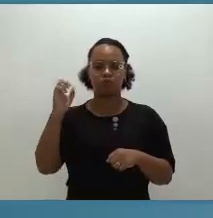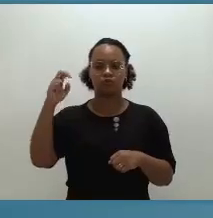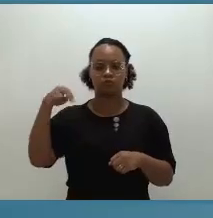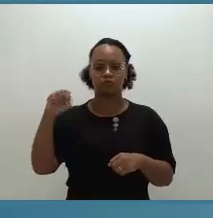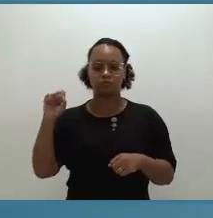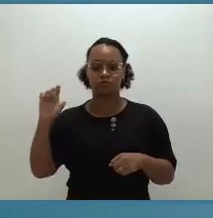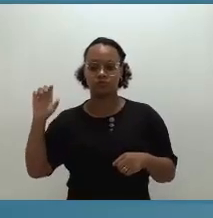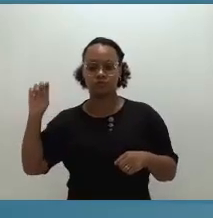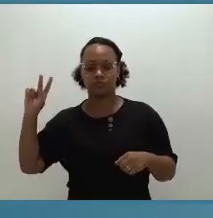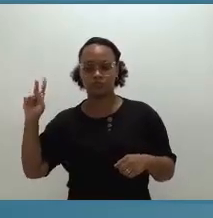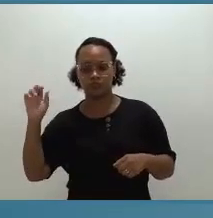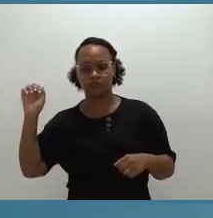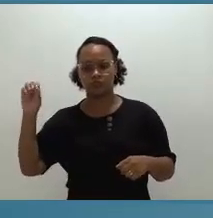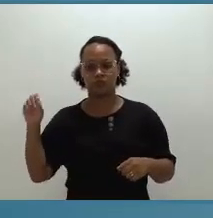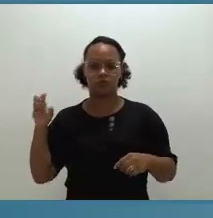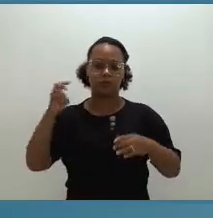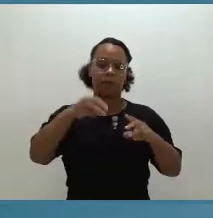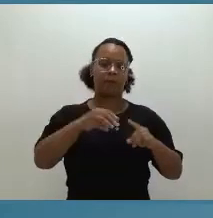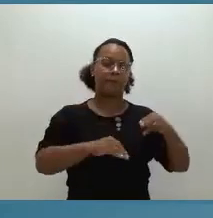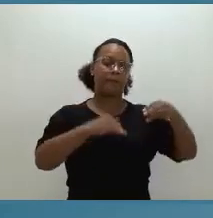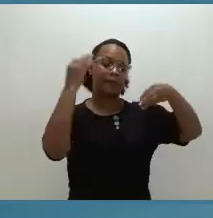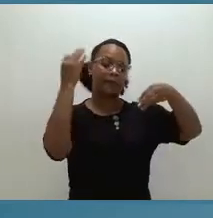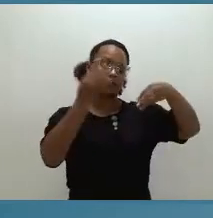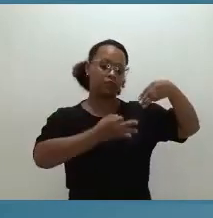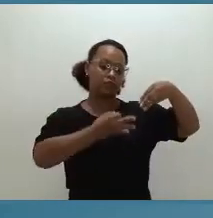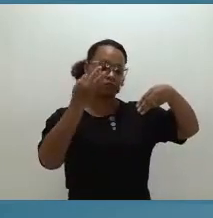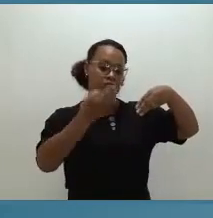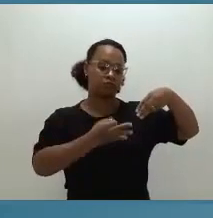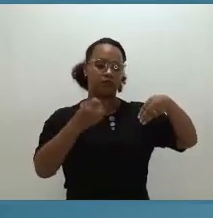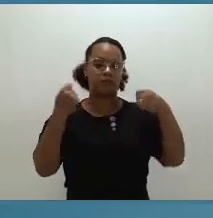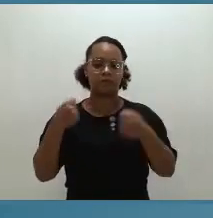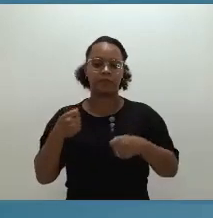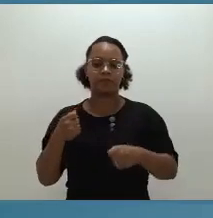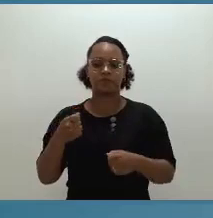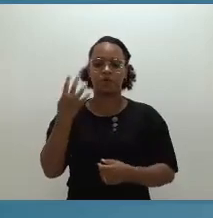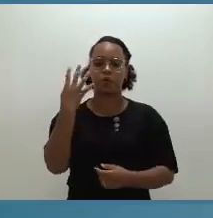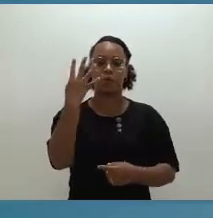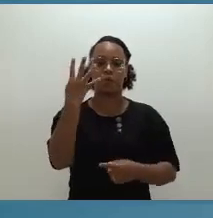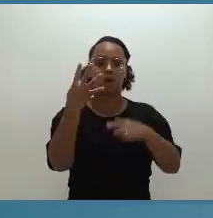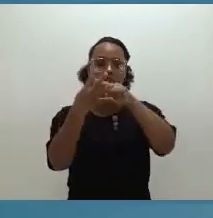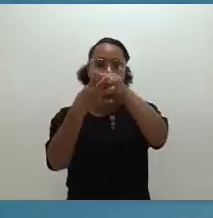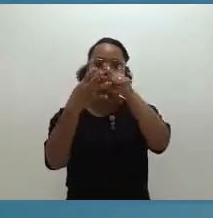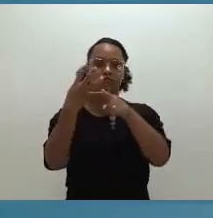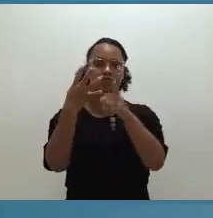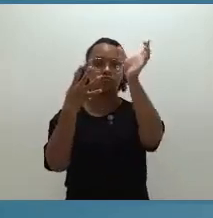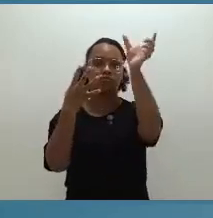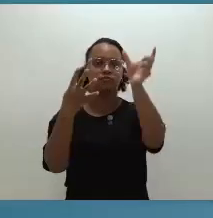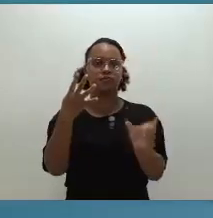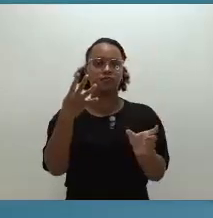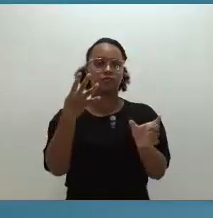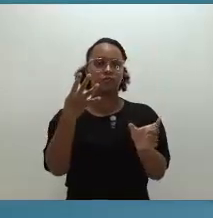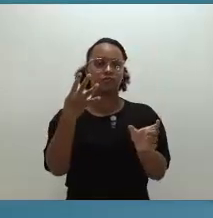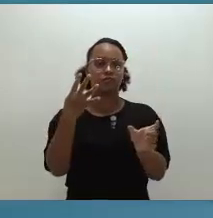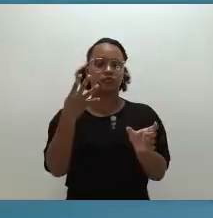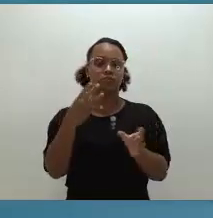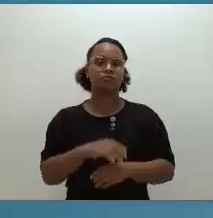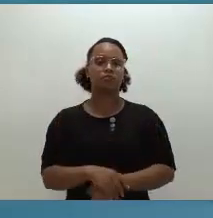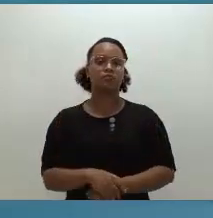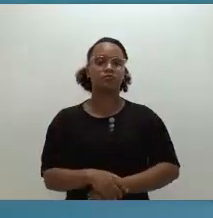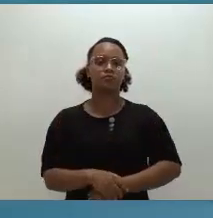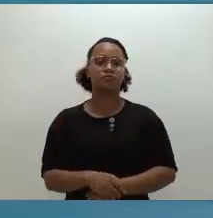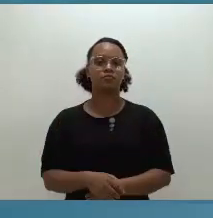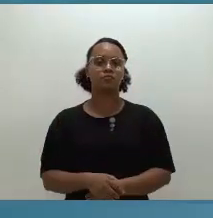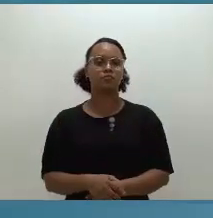nomes. Os eleitos integram o Conselho e nós precisamos de